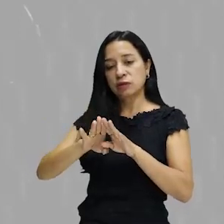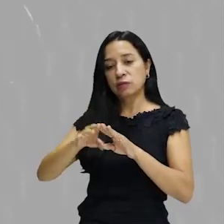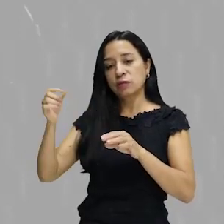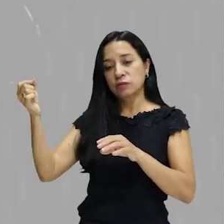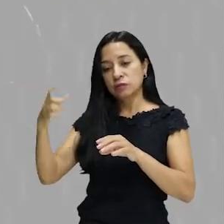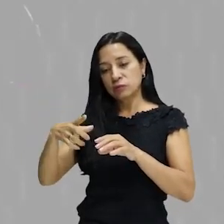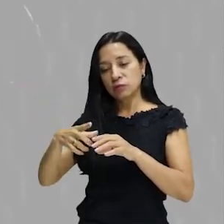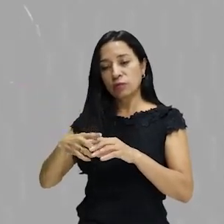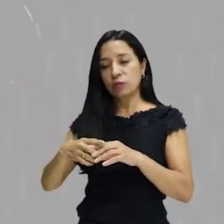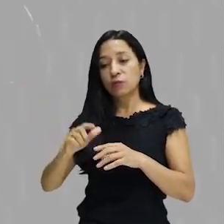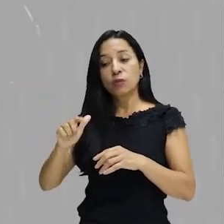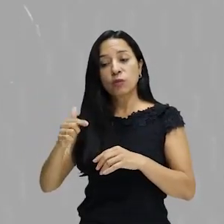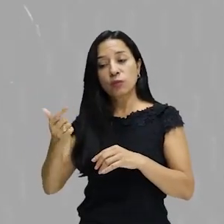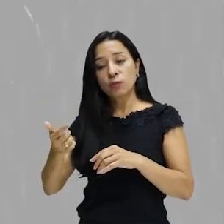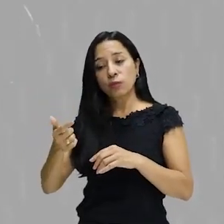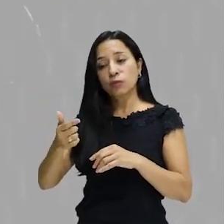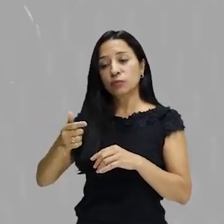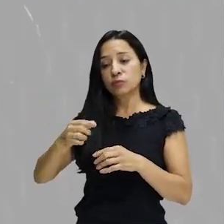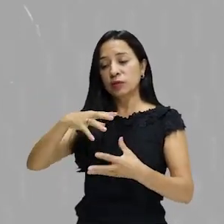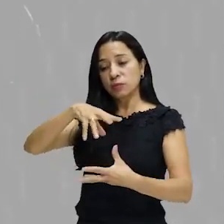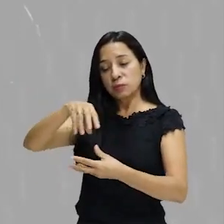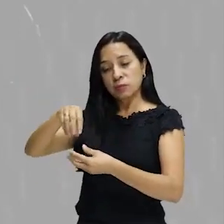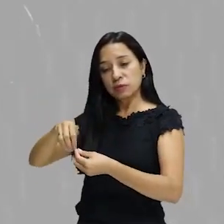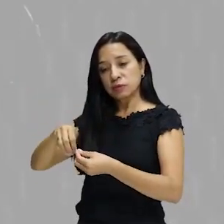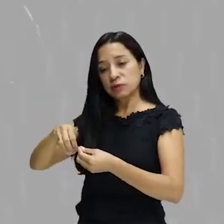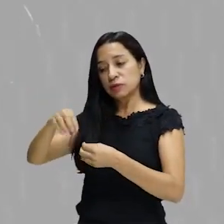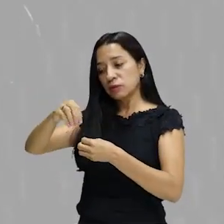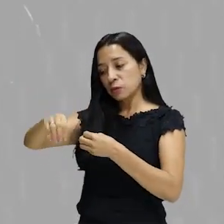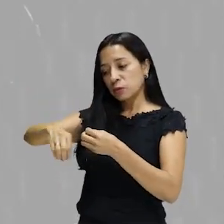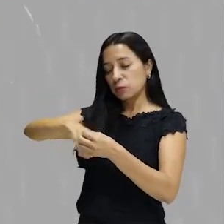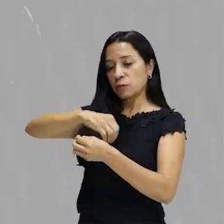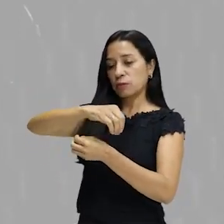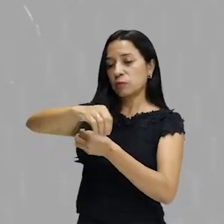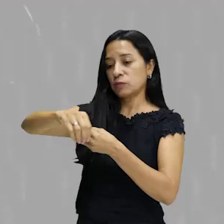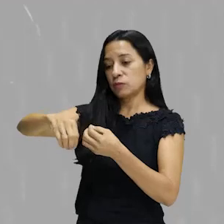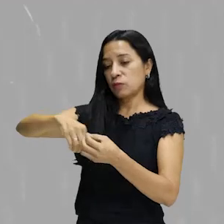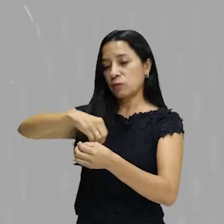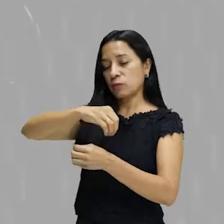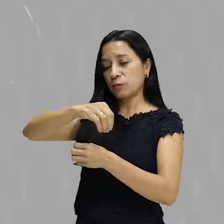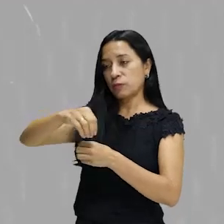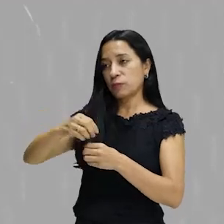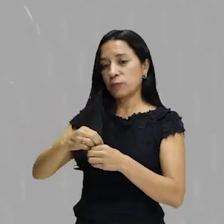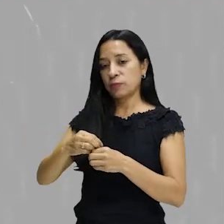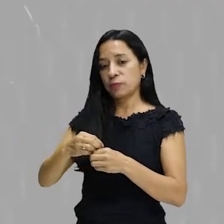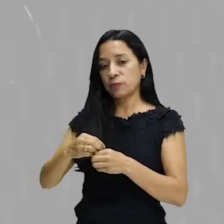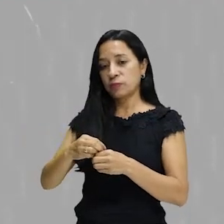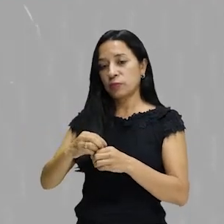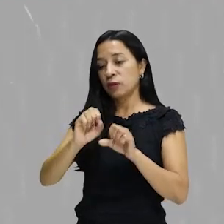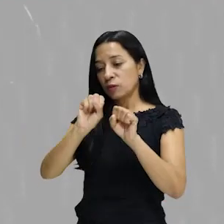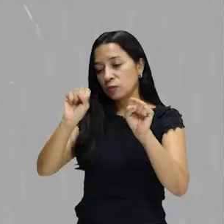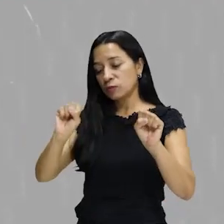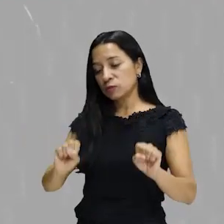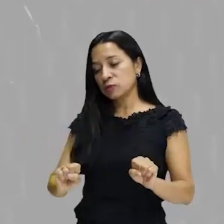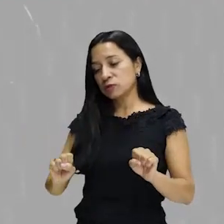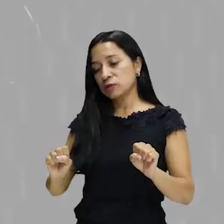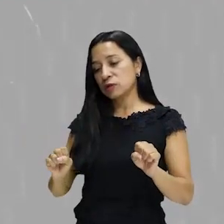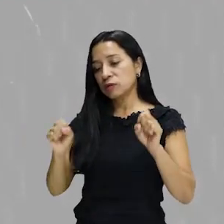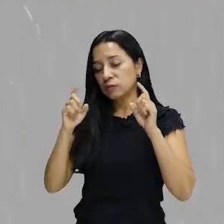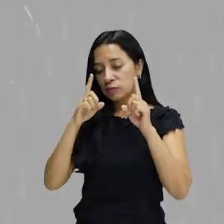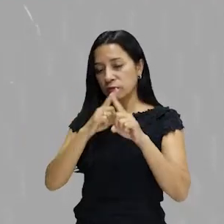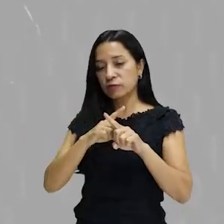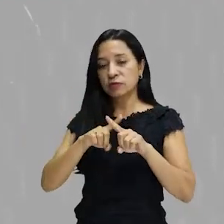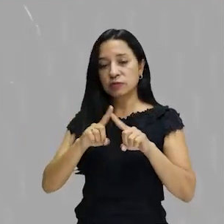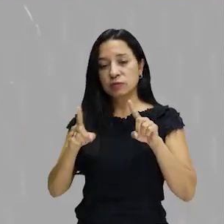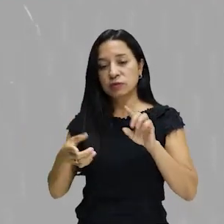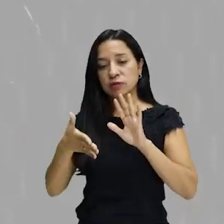demais planetas girando em torno do Sol. Então esse sistema aqui, que é um sistemazinho um pouco complicado, mas essa era a proposta do Tycho Brahe,